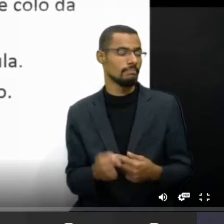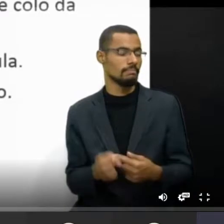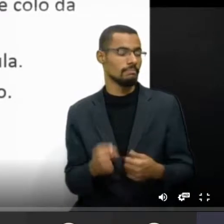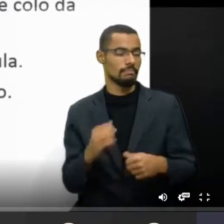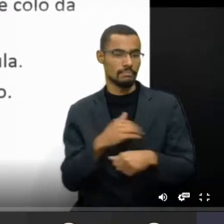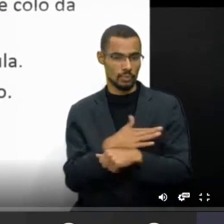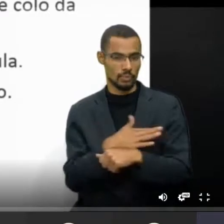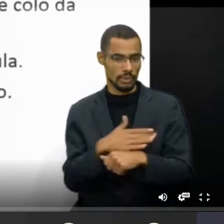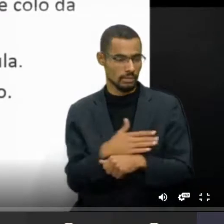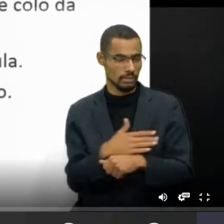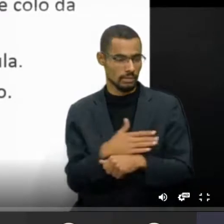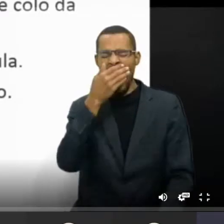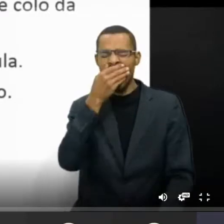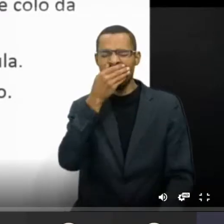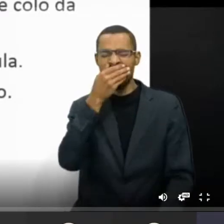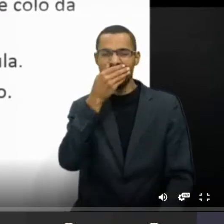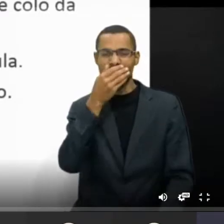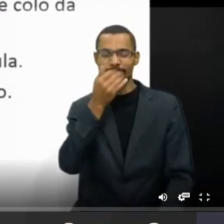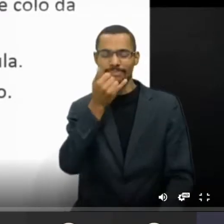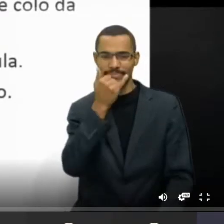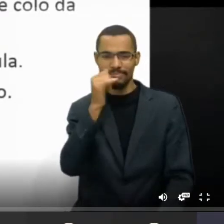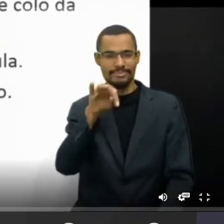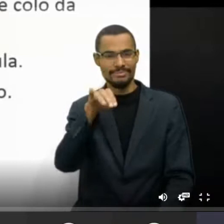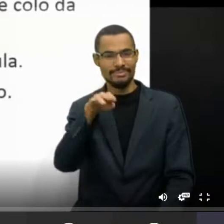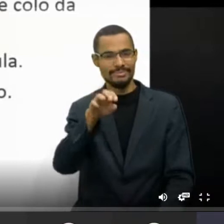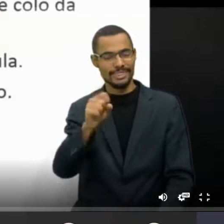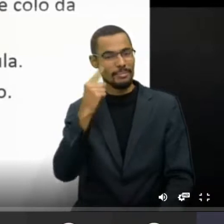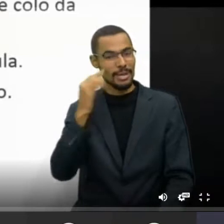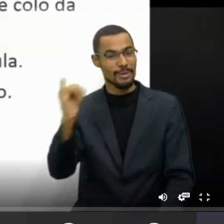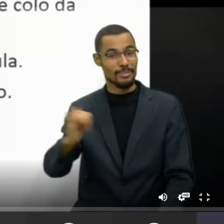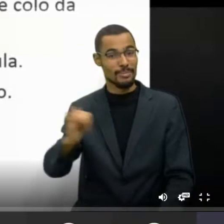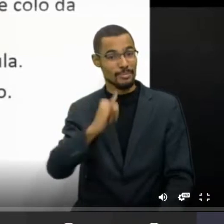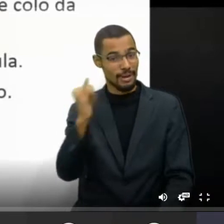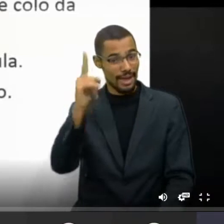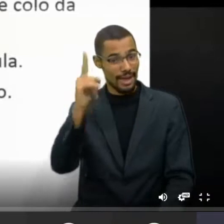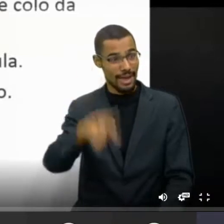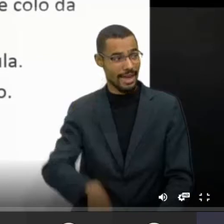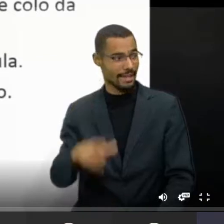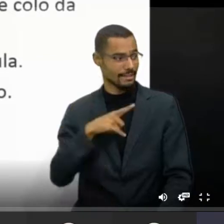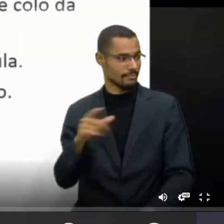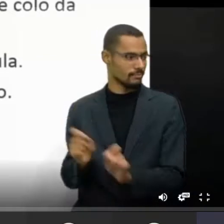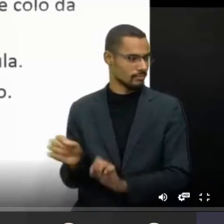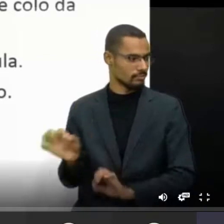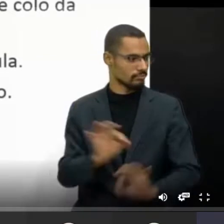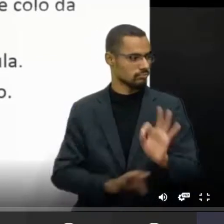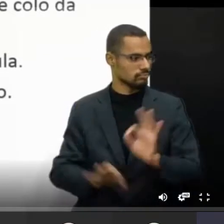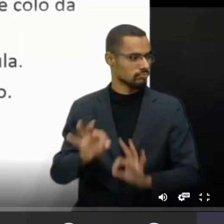clorídrico, né, que participa do processo, também são importantes porque elas vão produzir